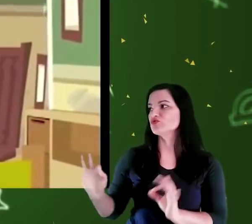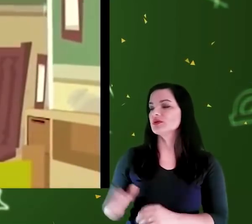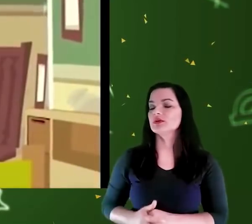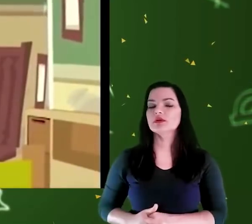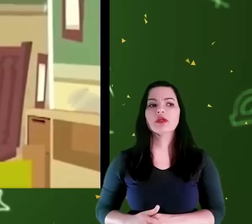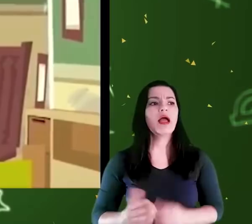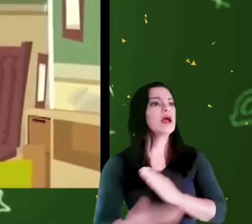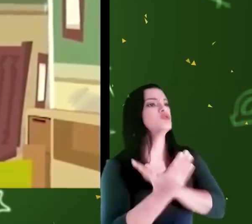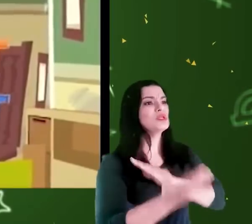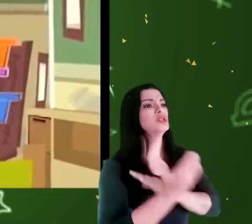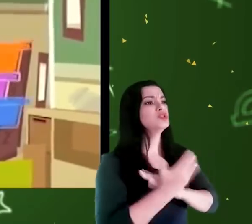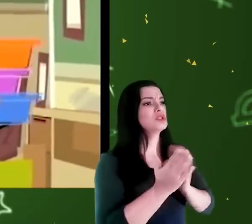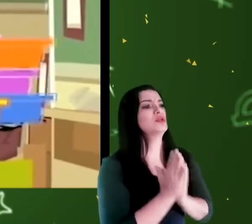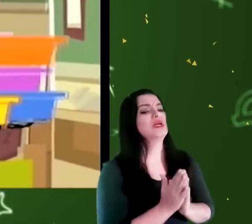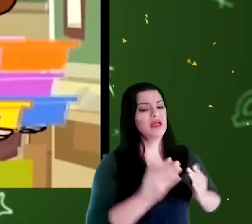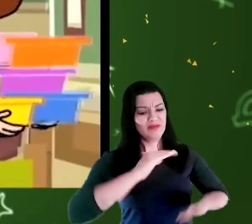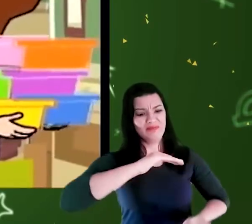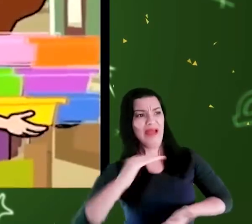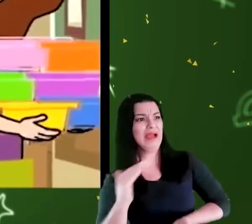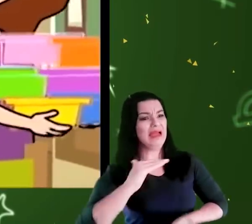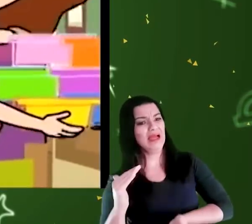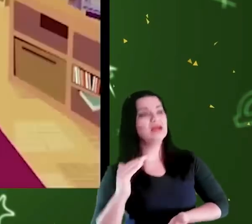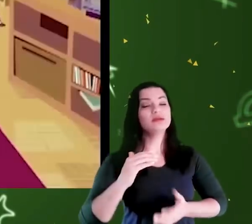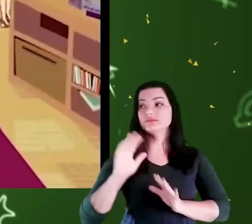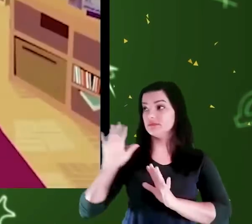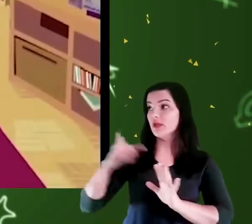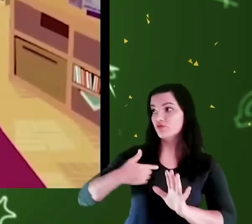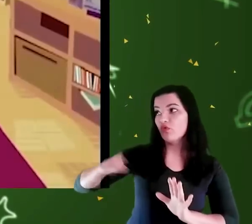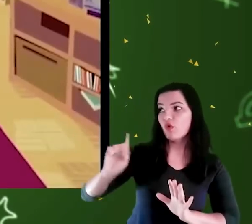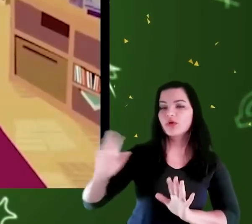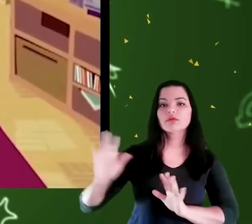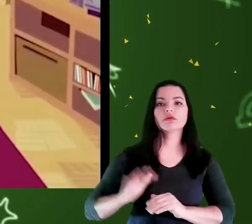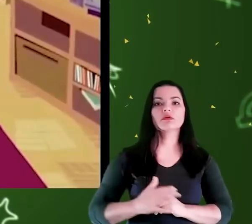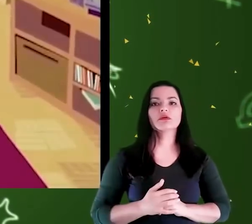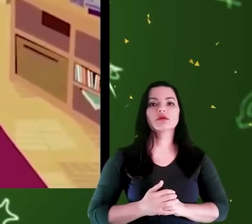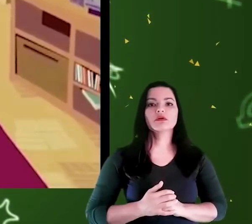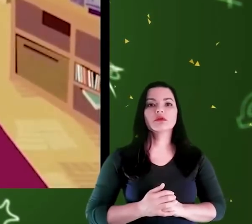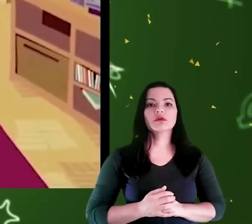carro. Ai, eu acho que eu vou derrubar tudo. Já vou.